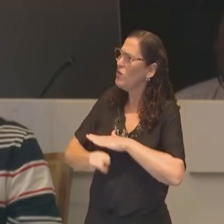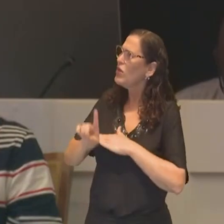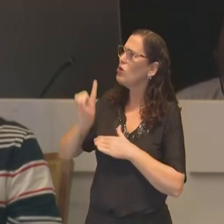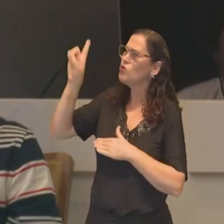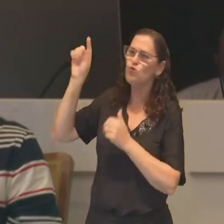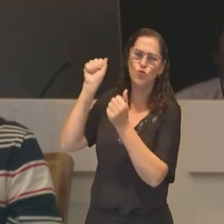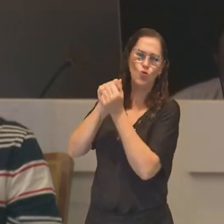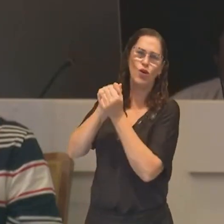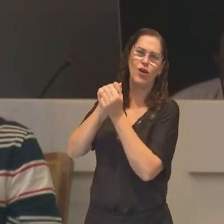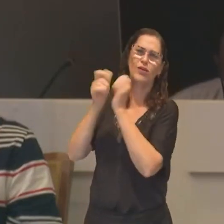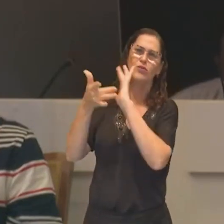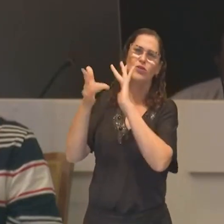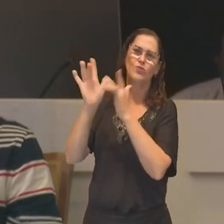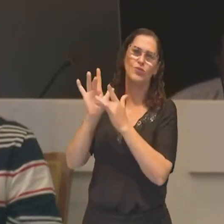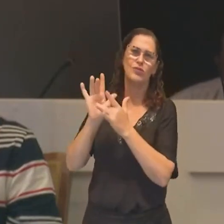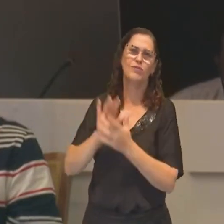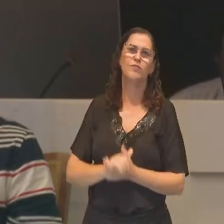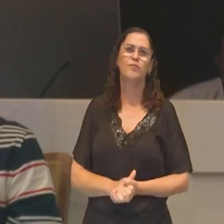Ele.